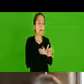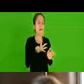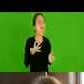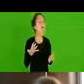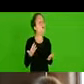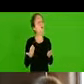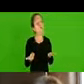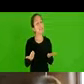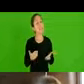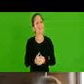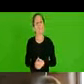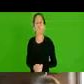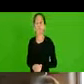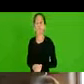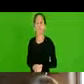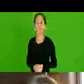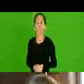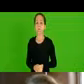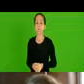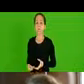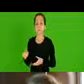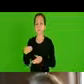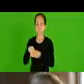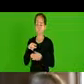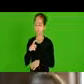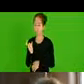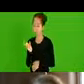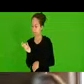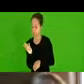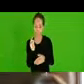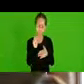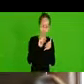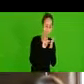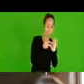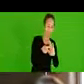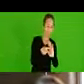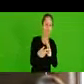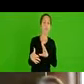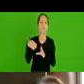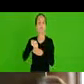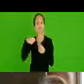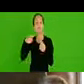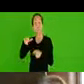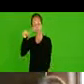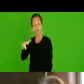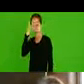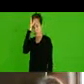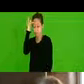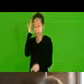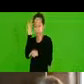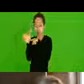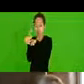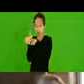muito mais além. Porque buscar um sentido significante e significado exigem do pesquisador uma análise muito mais